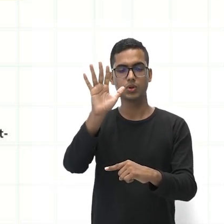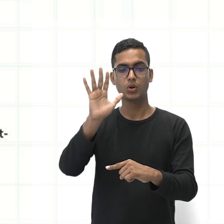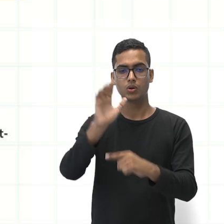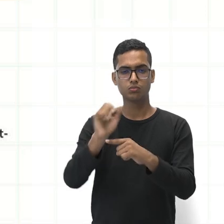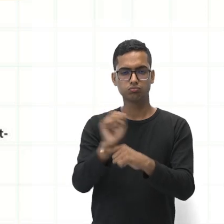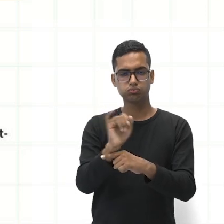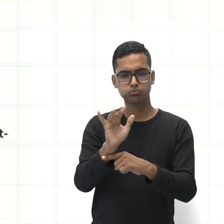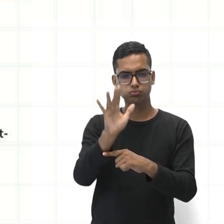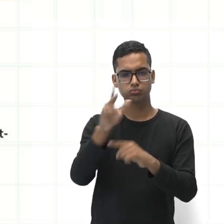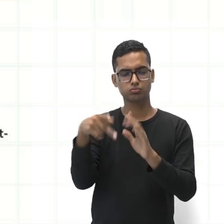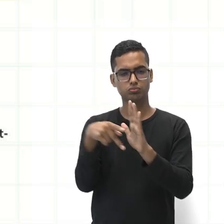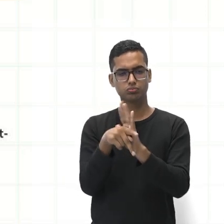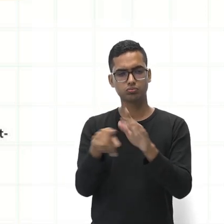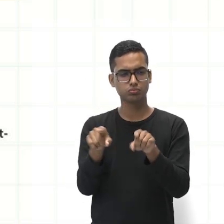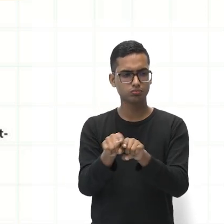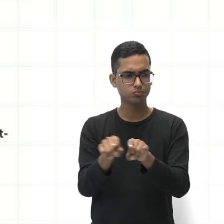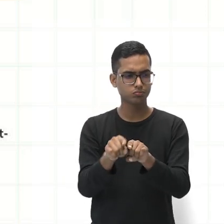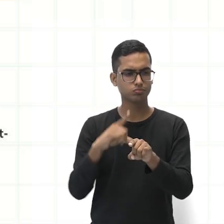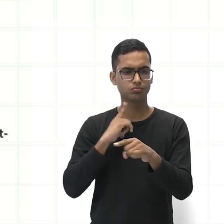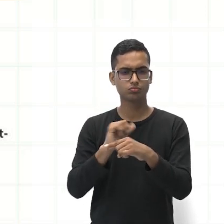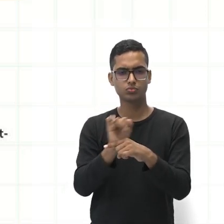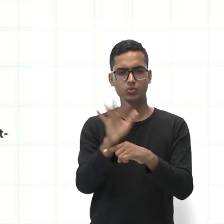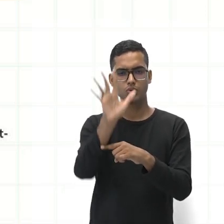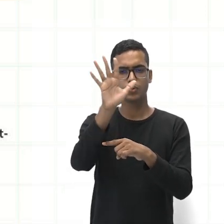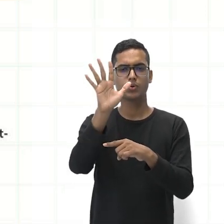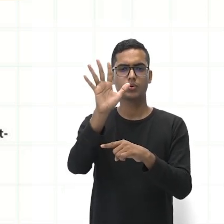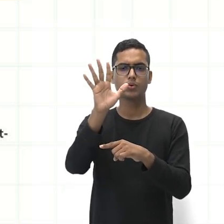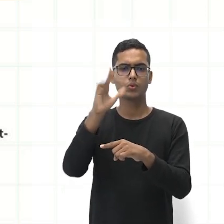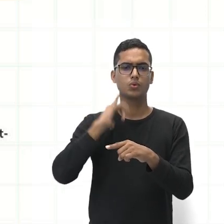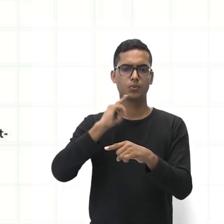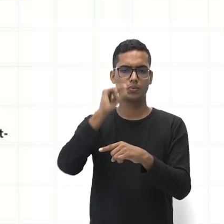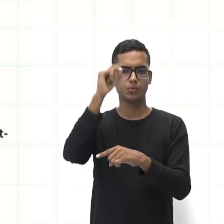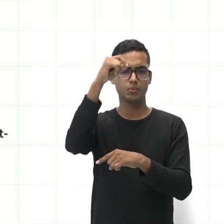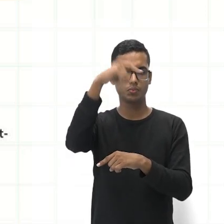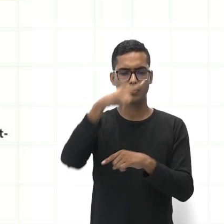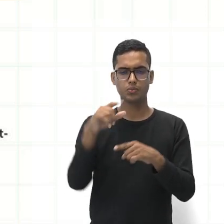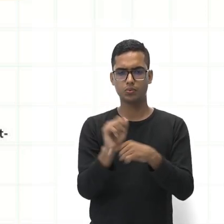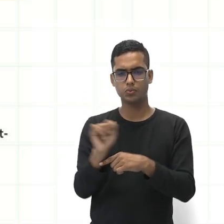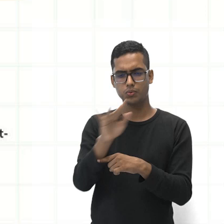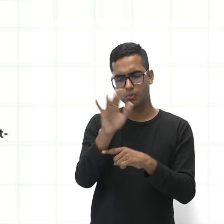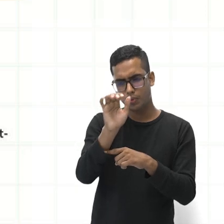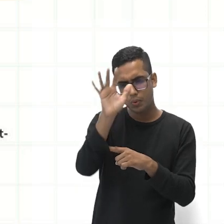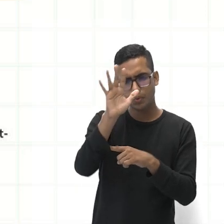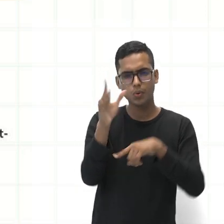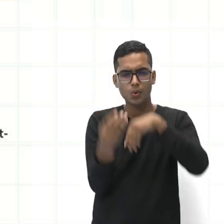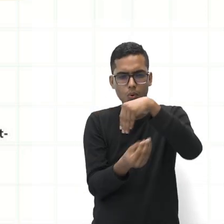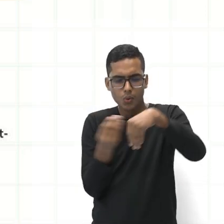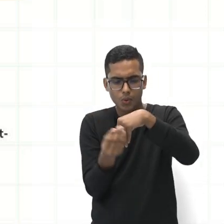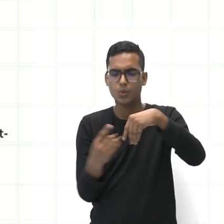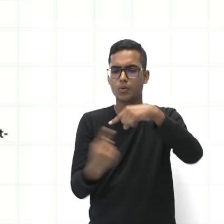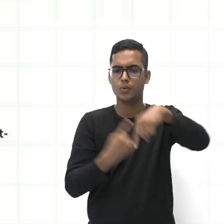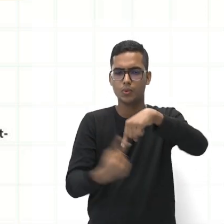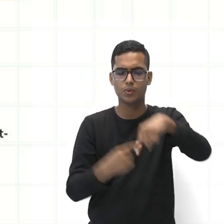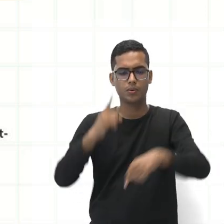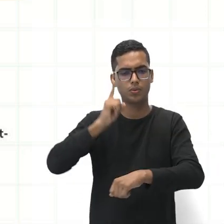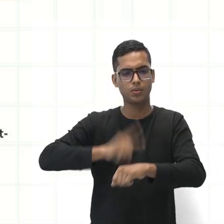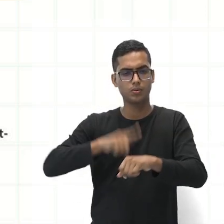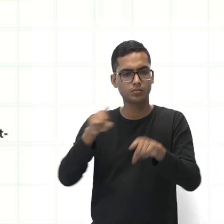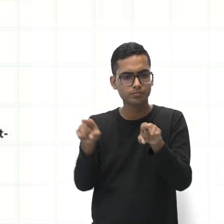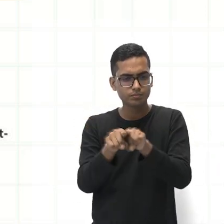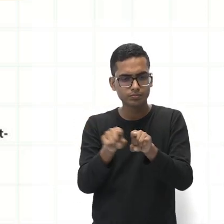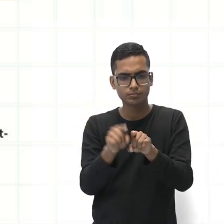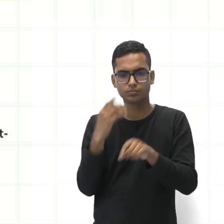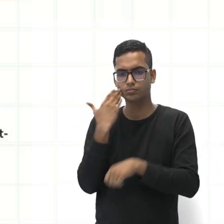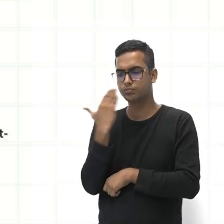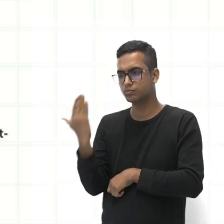resfriar e vai cair o líquido. Então, o líquido é aquecido e os vapores condensados são recolhidos em